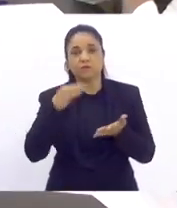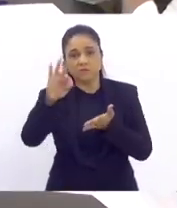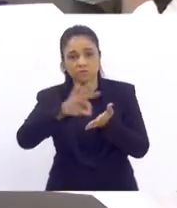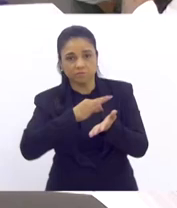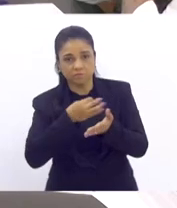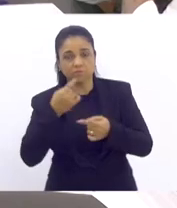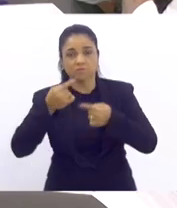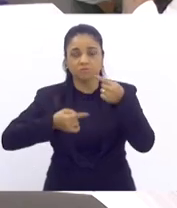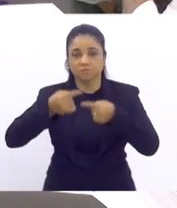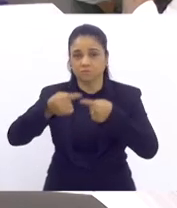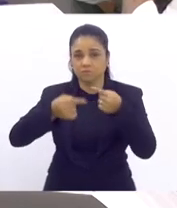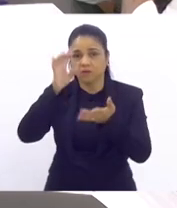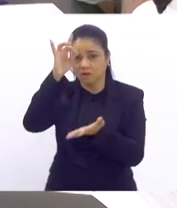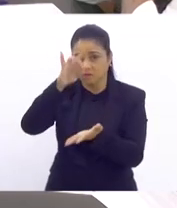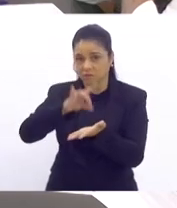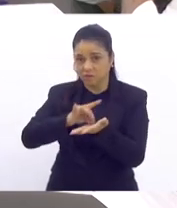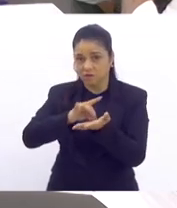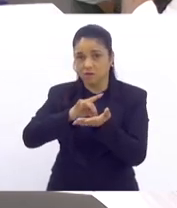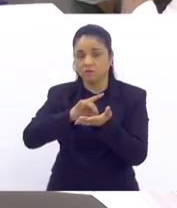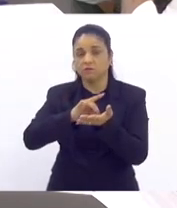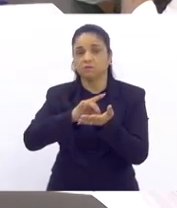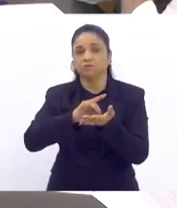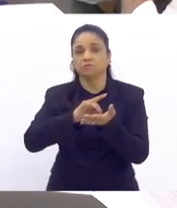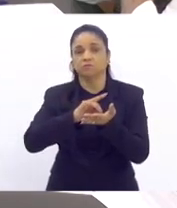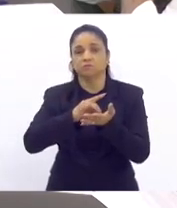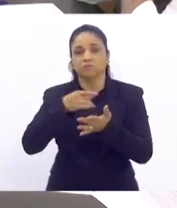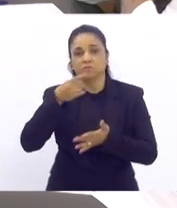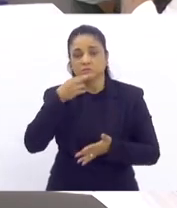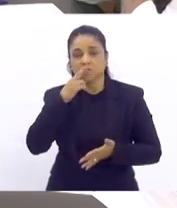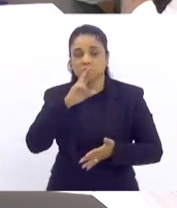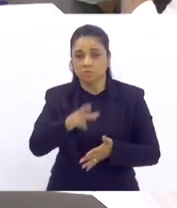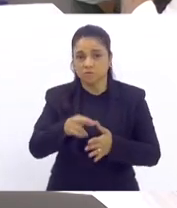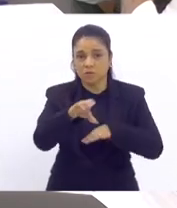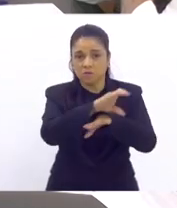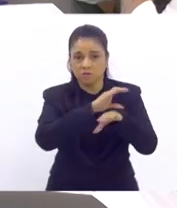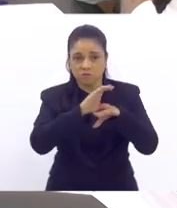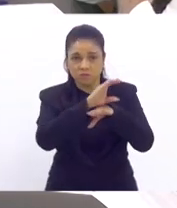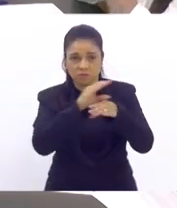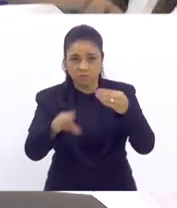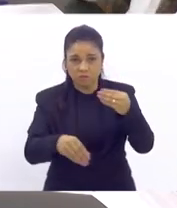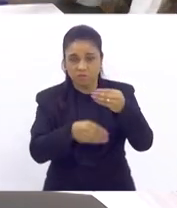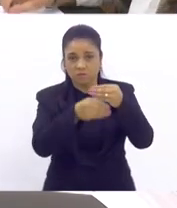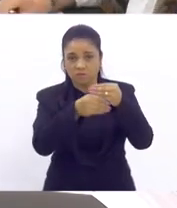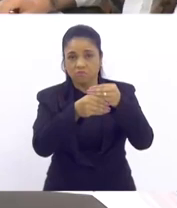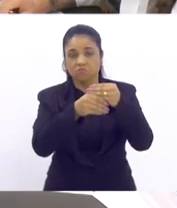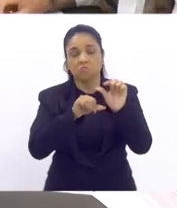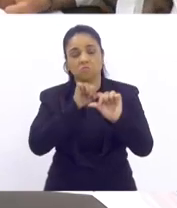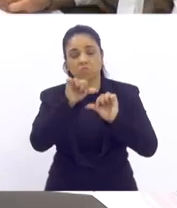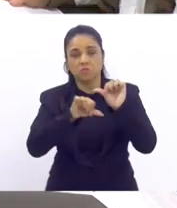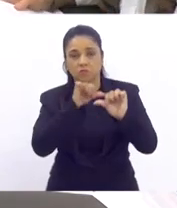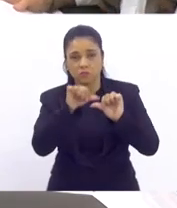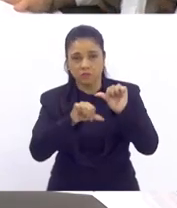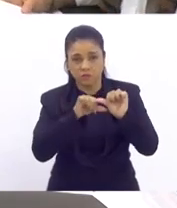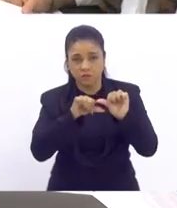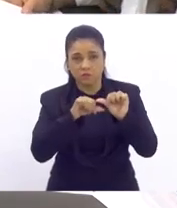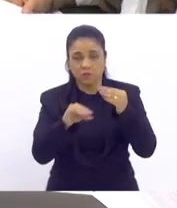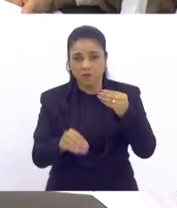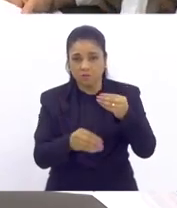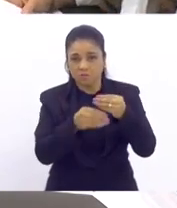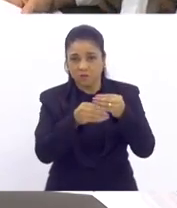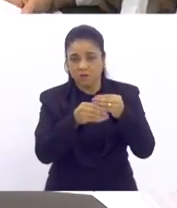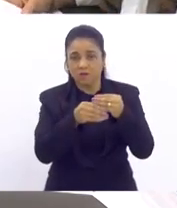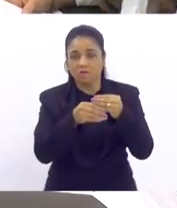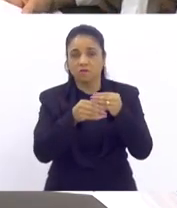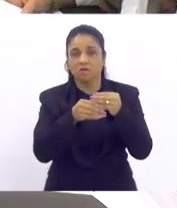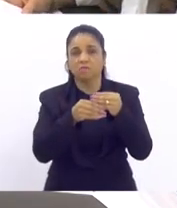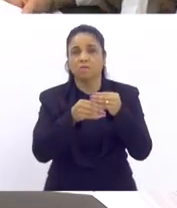para discutir na verdade meu parecer foi pela constitucionalidade com emendas fazendo apenas uma alteração na imenta que é